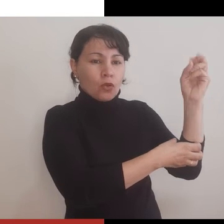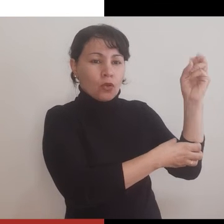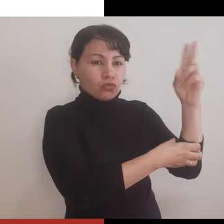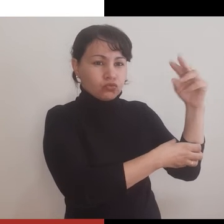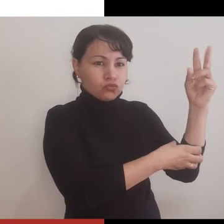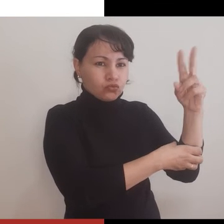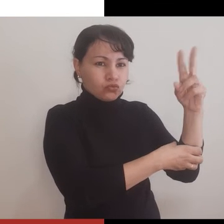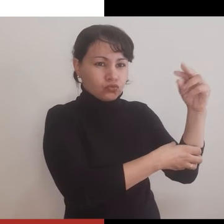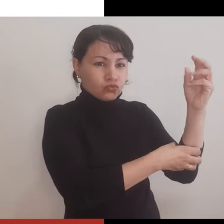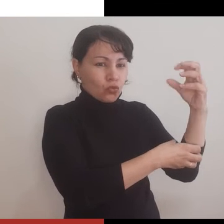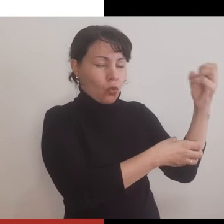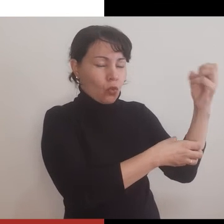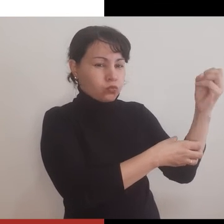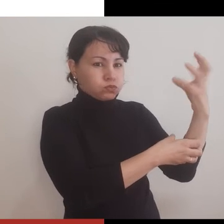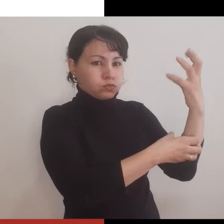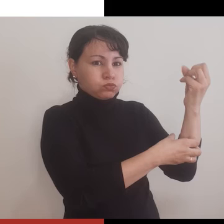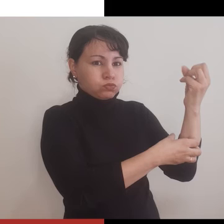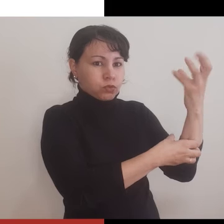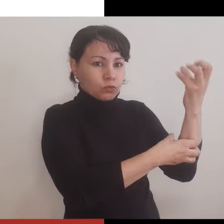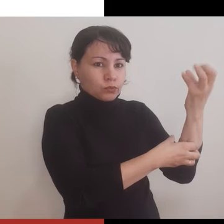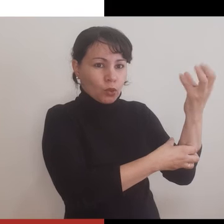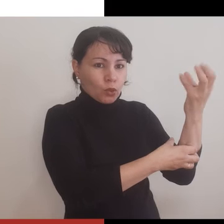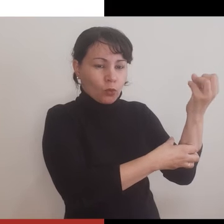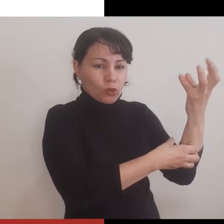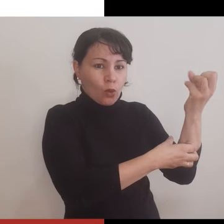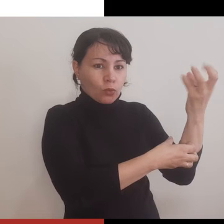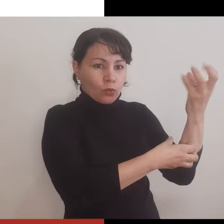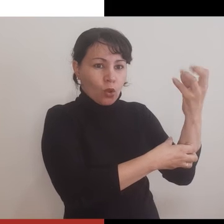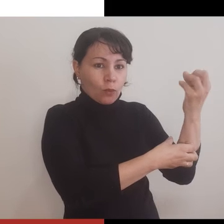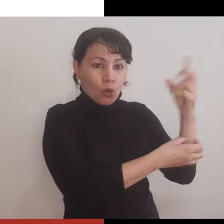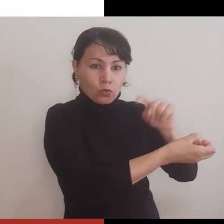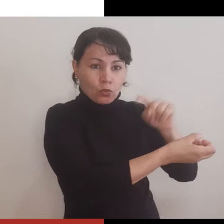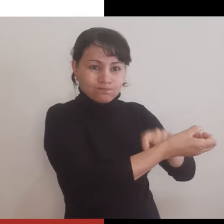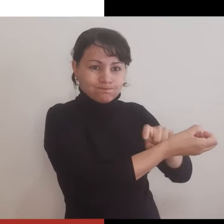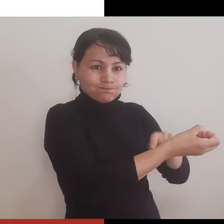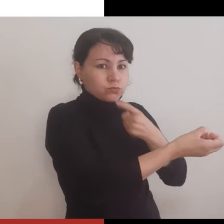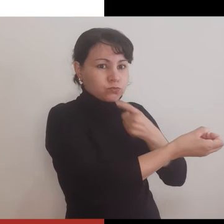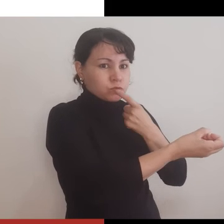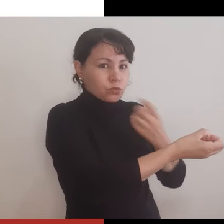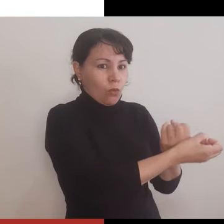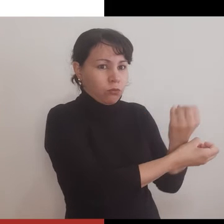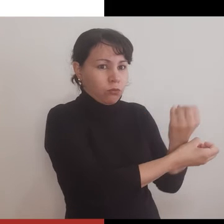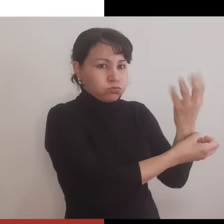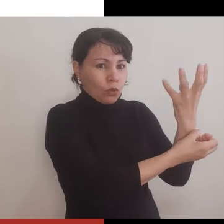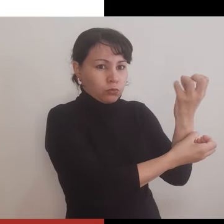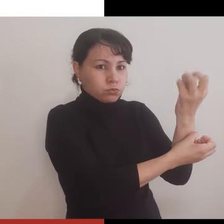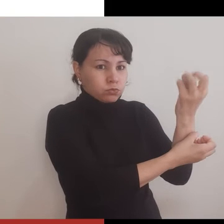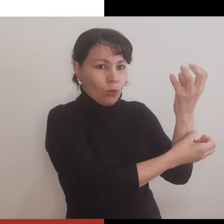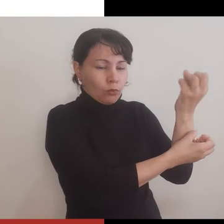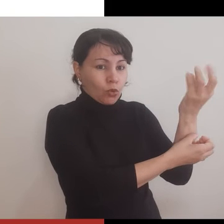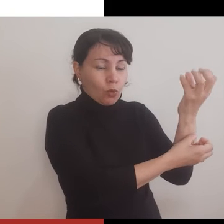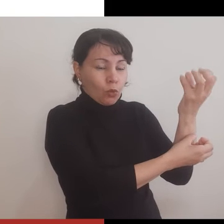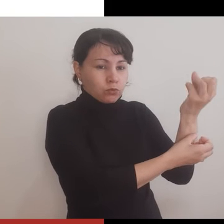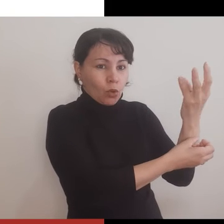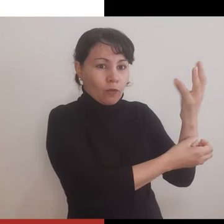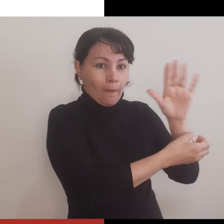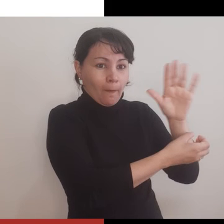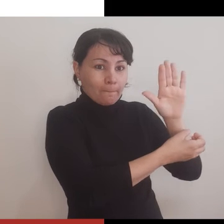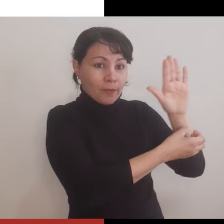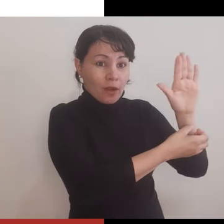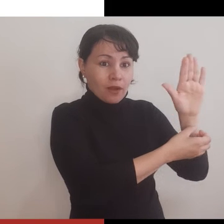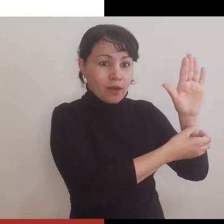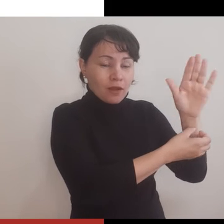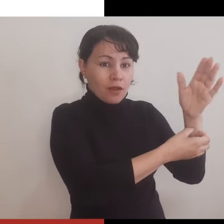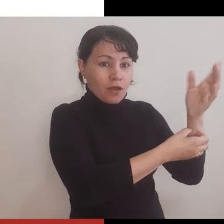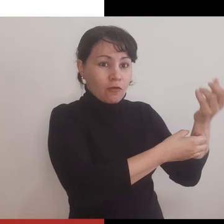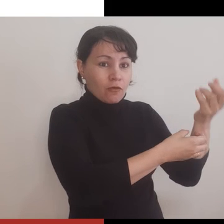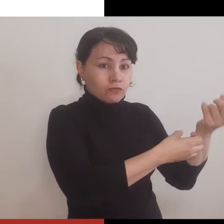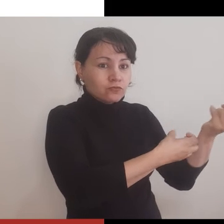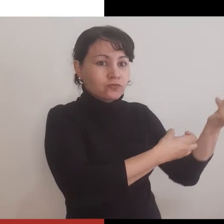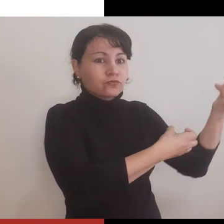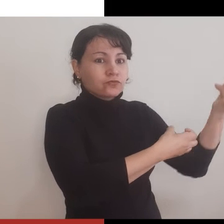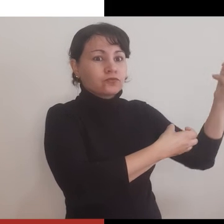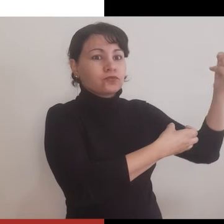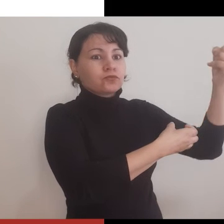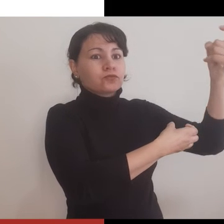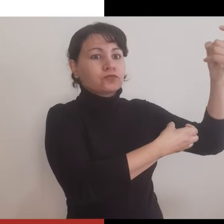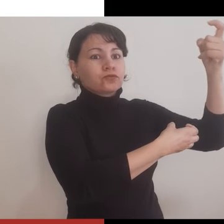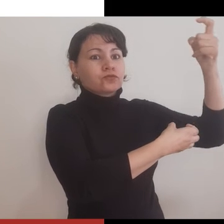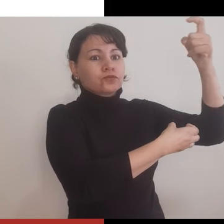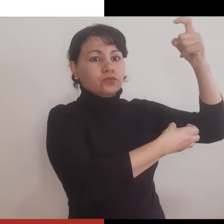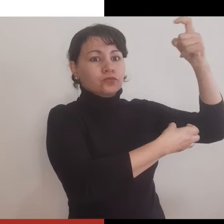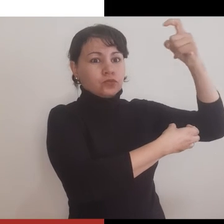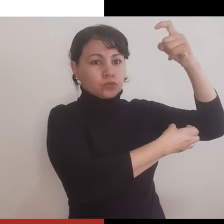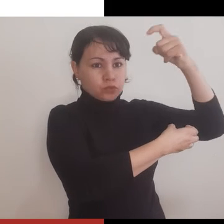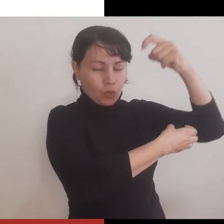oxigenação do sangue, e aí esse sangue agora, oxigenado, sem nenhum resíduo, passa por uma